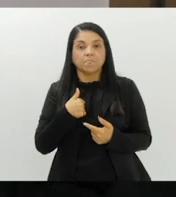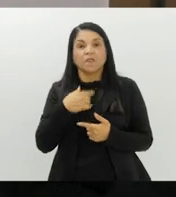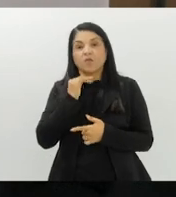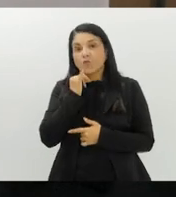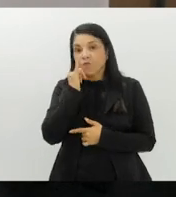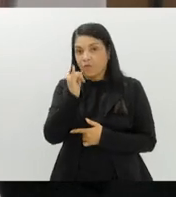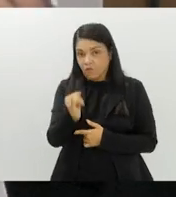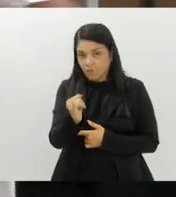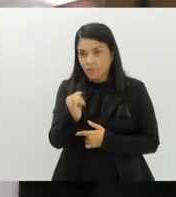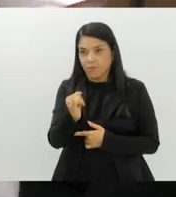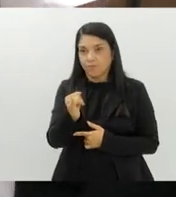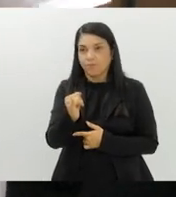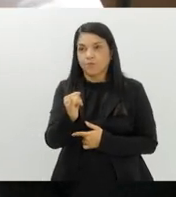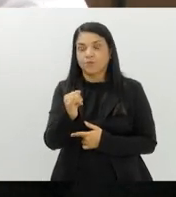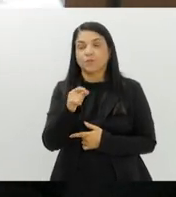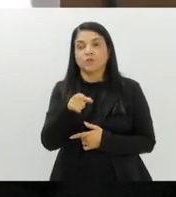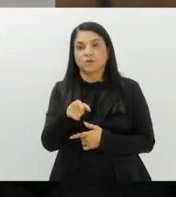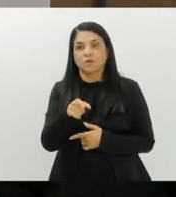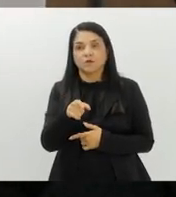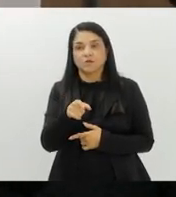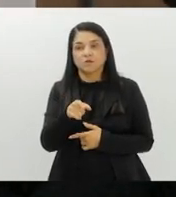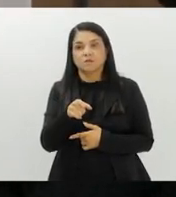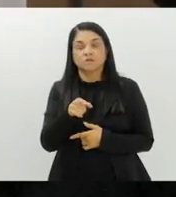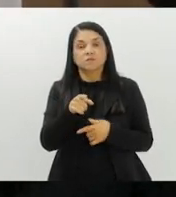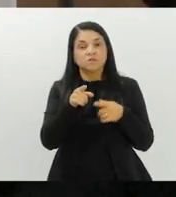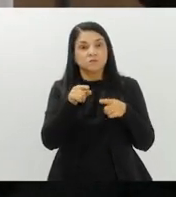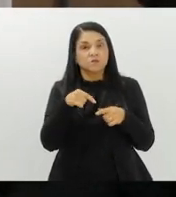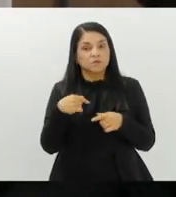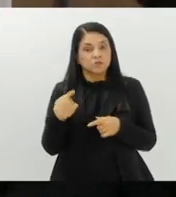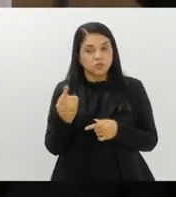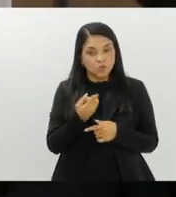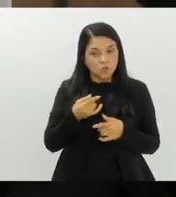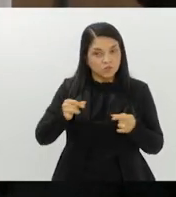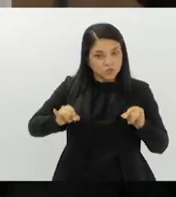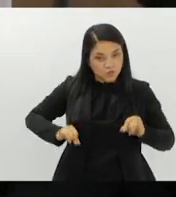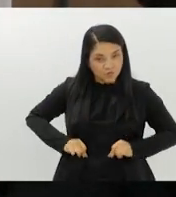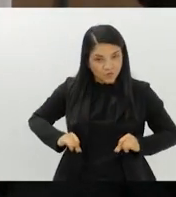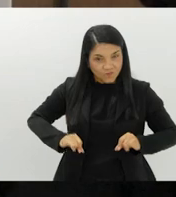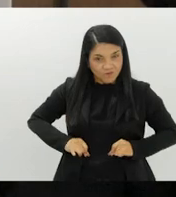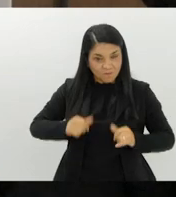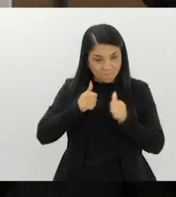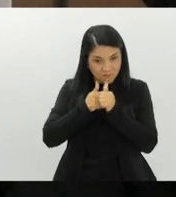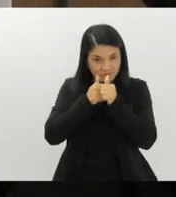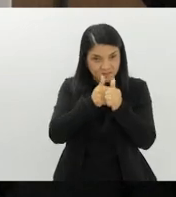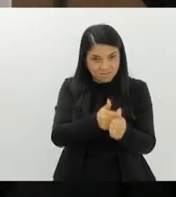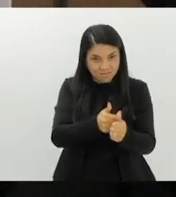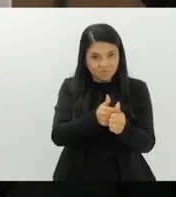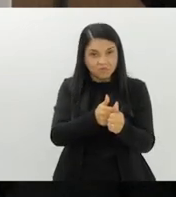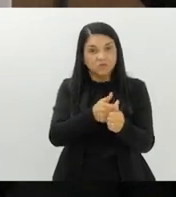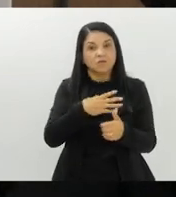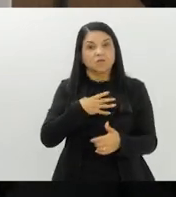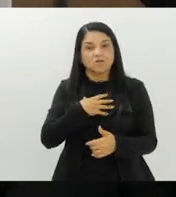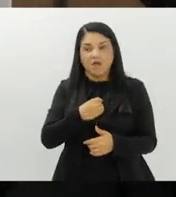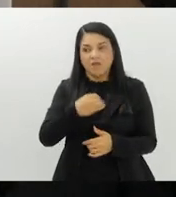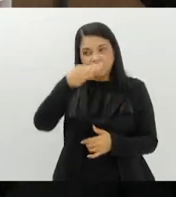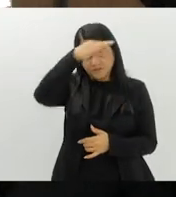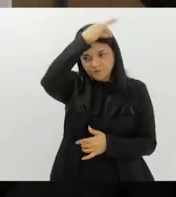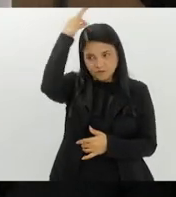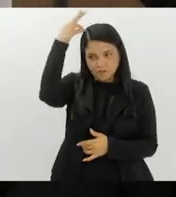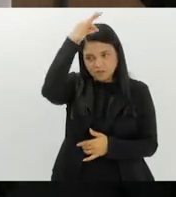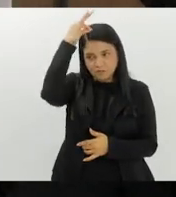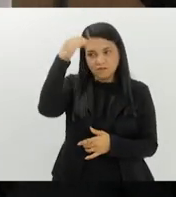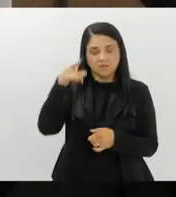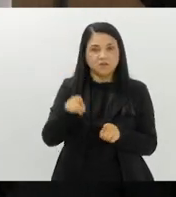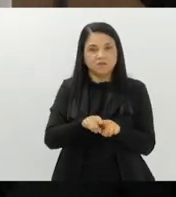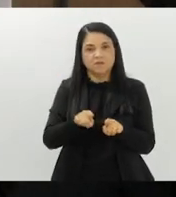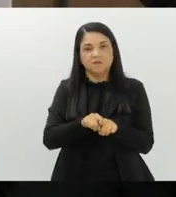para eles? Eu falo, olha, da mesma forma que nós sofremos essa perseguição, algum filho de santo, algum médium, algum sacerdote